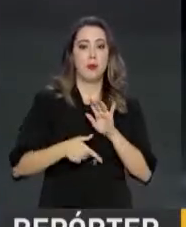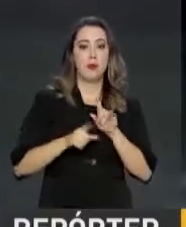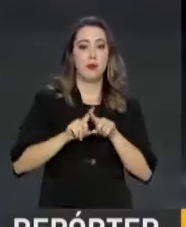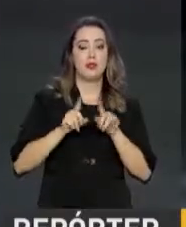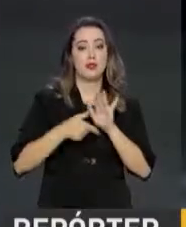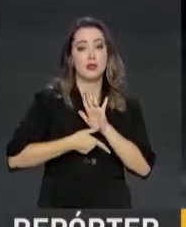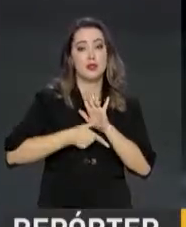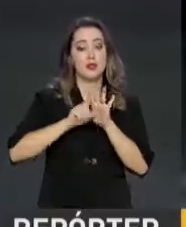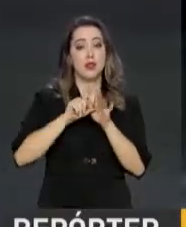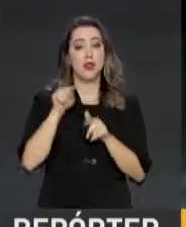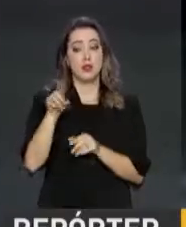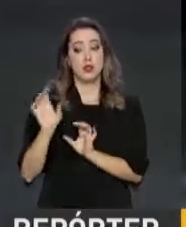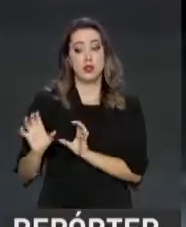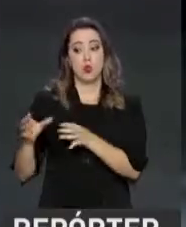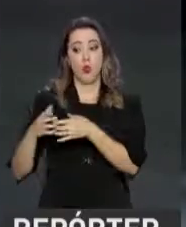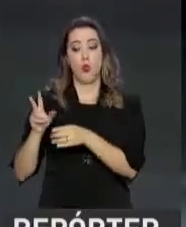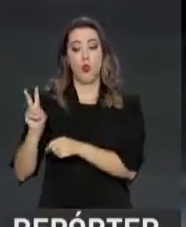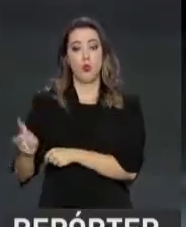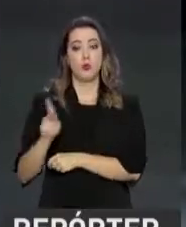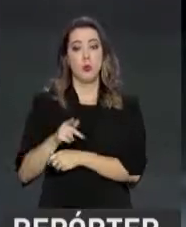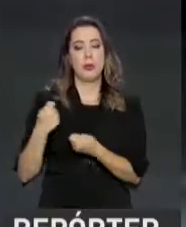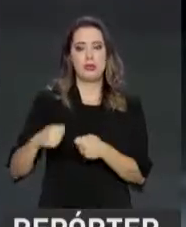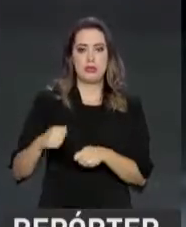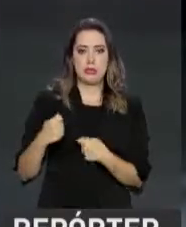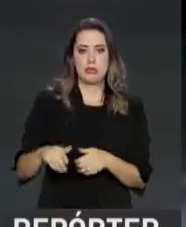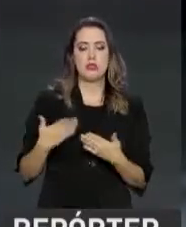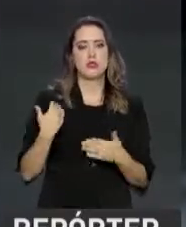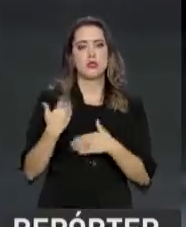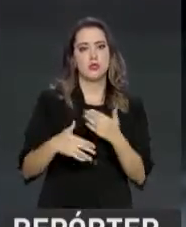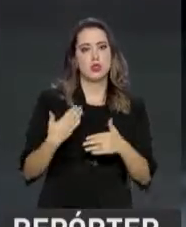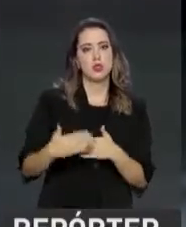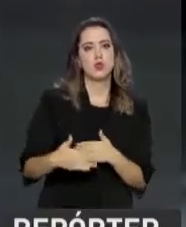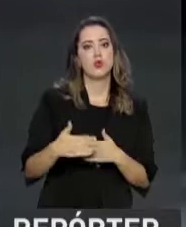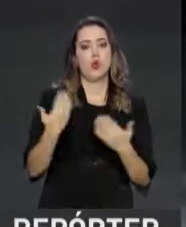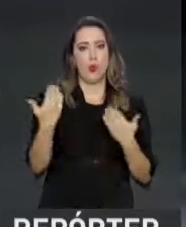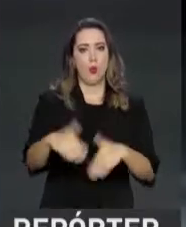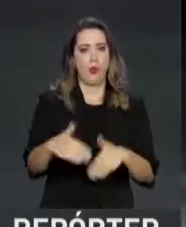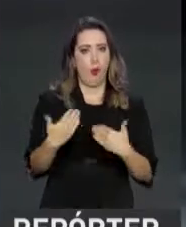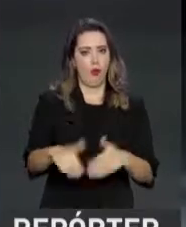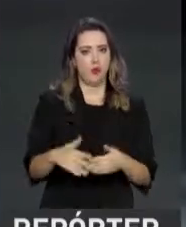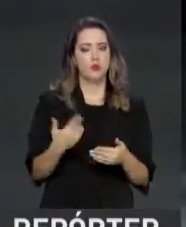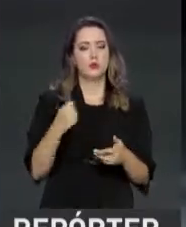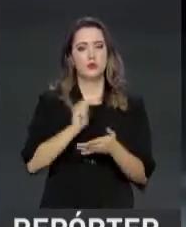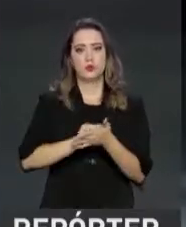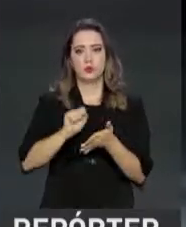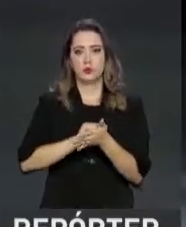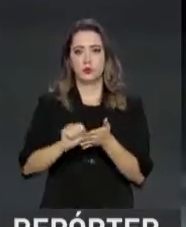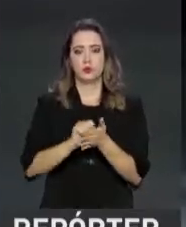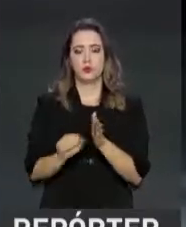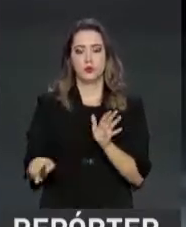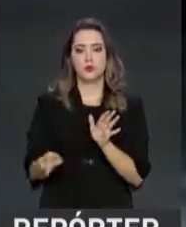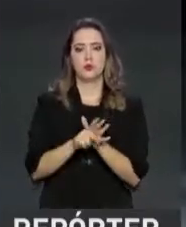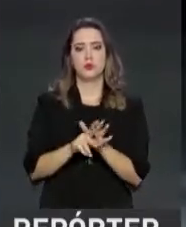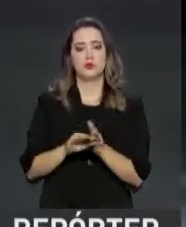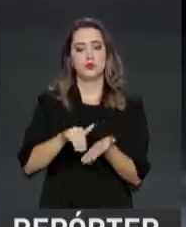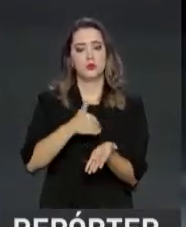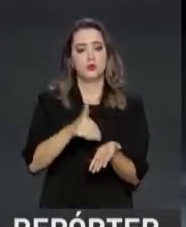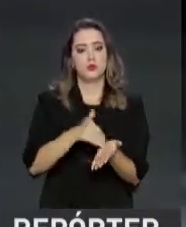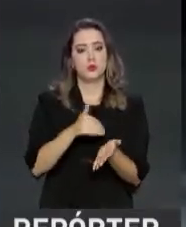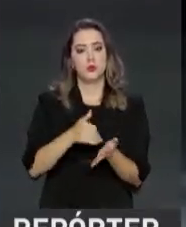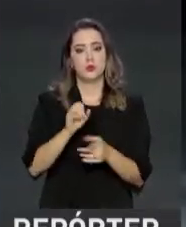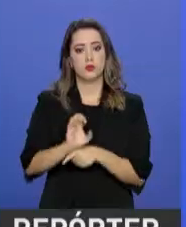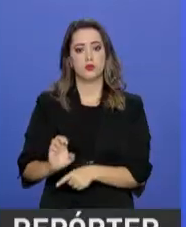crianças esses auxiliares terão que passar por um processo seletivo elaborado pelas secretarias de educação dos